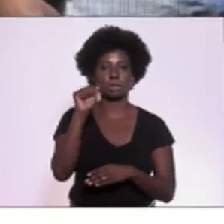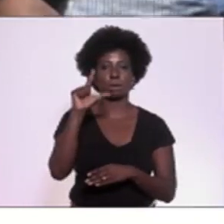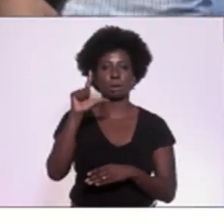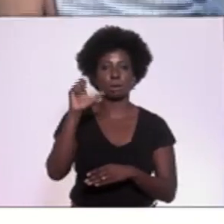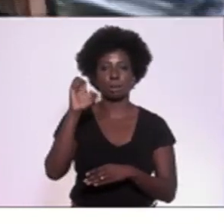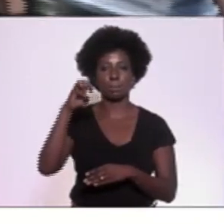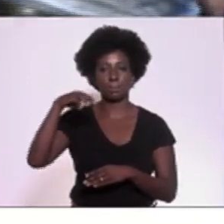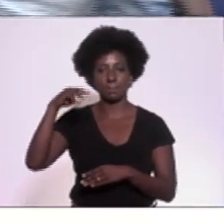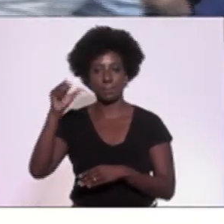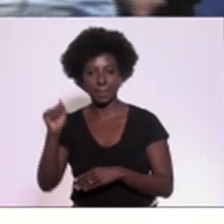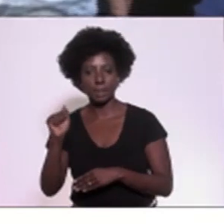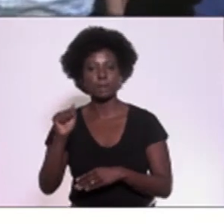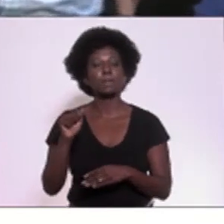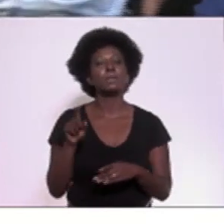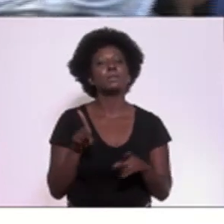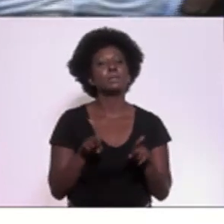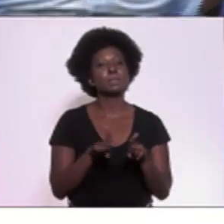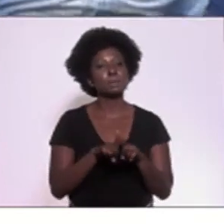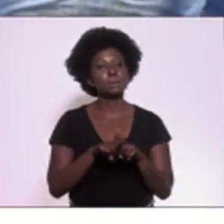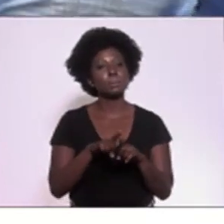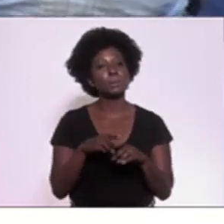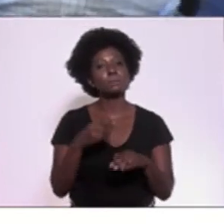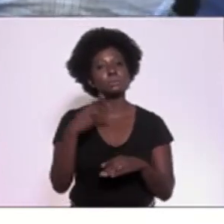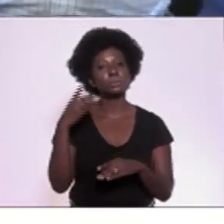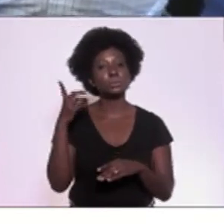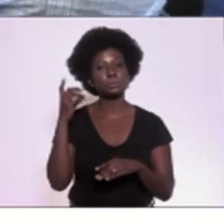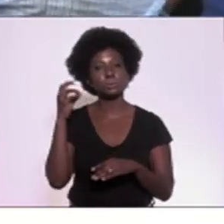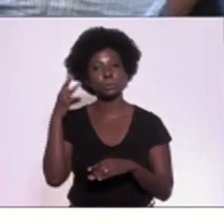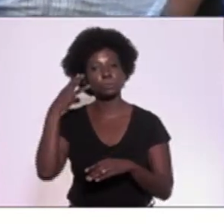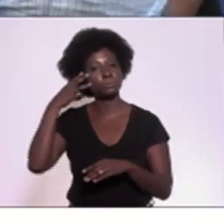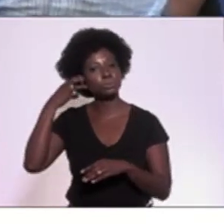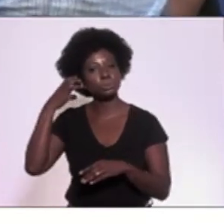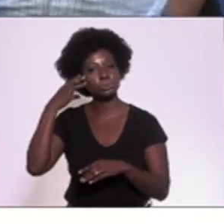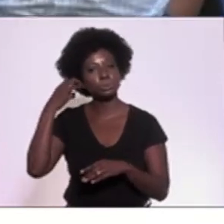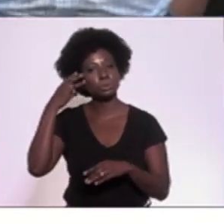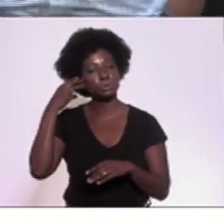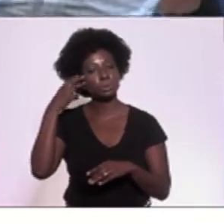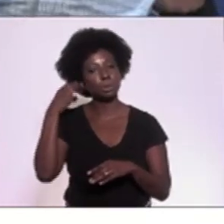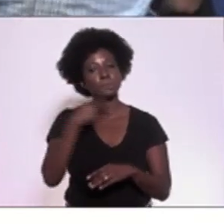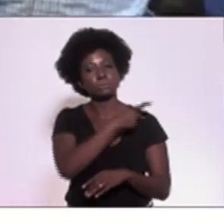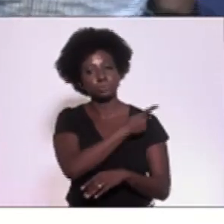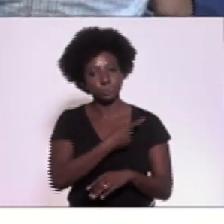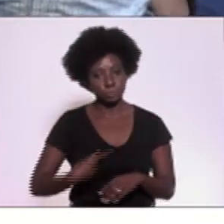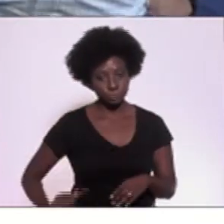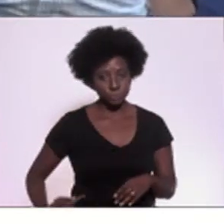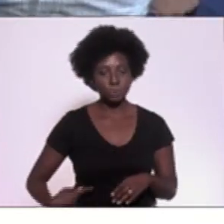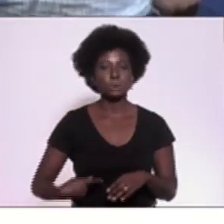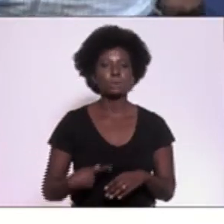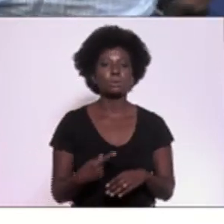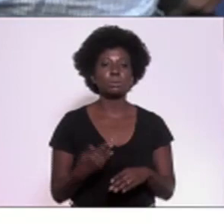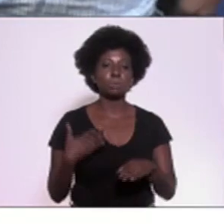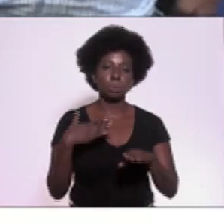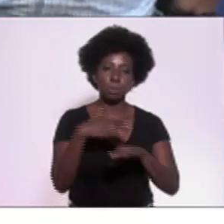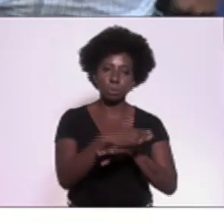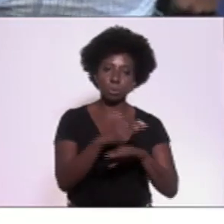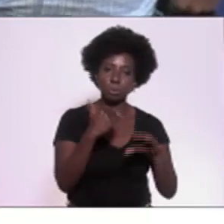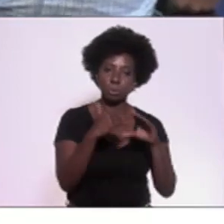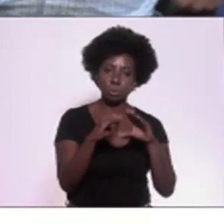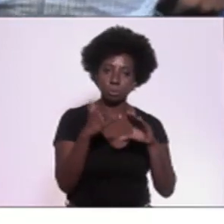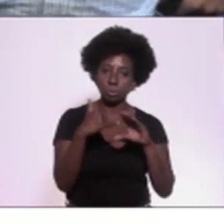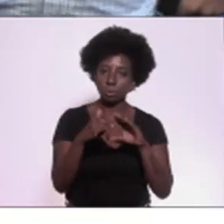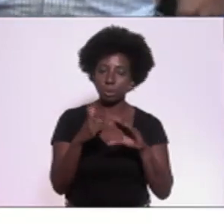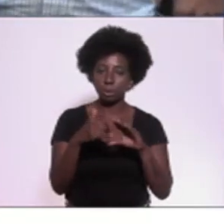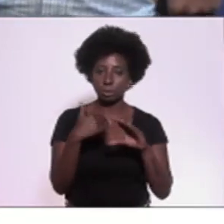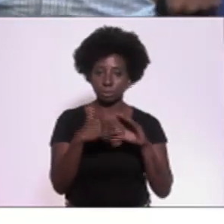que solicita ao excelentíssimo senhor governador do Estado do Rio de Janeiro, doutor Wilson José Witzel, envio de mensagem expondo sobre a desapropriação por